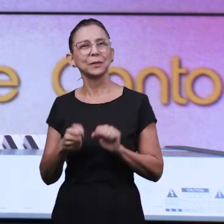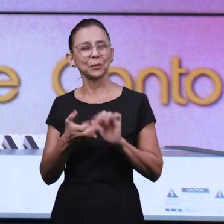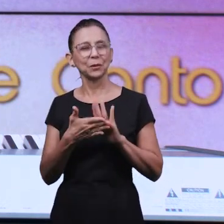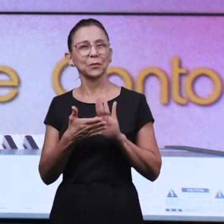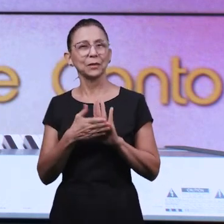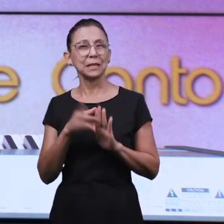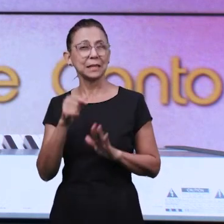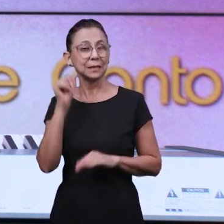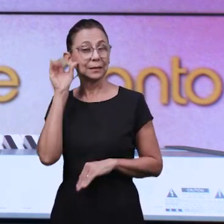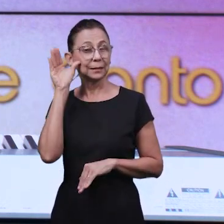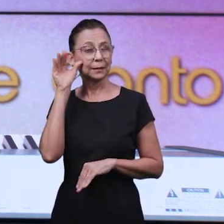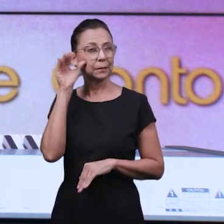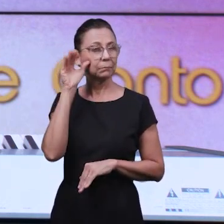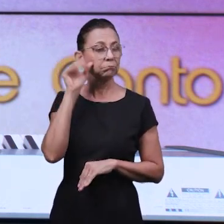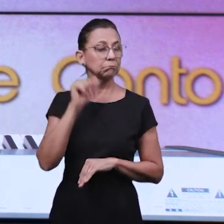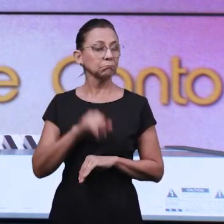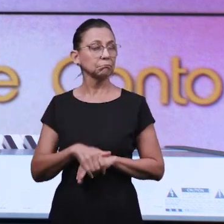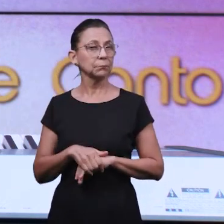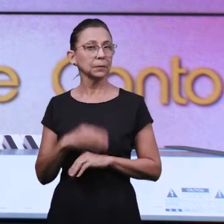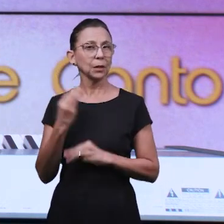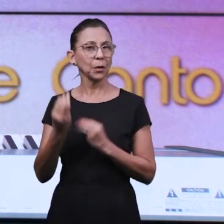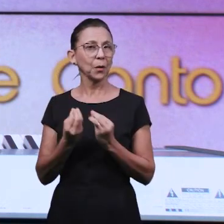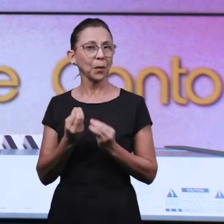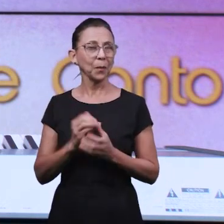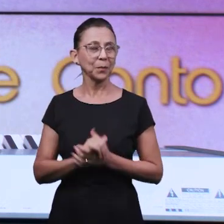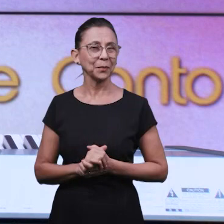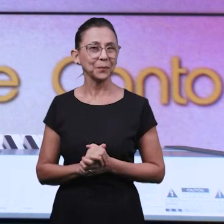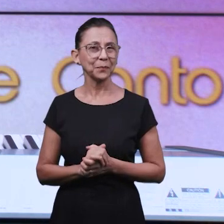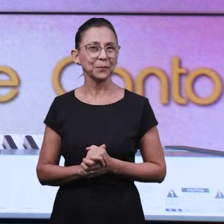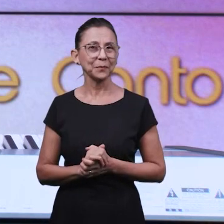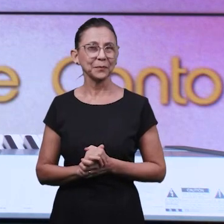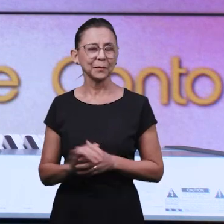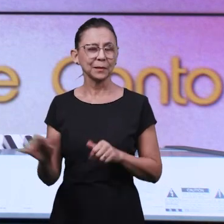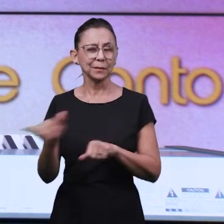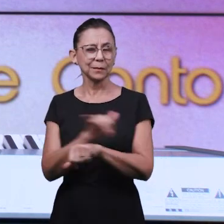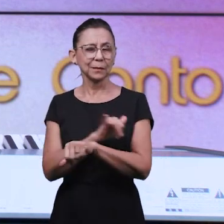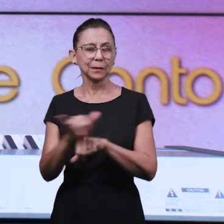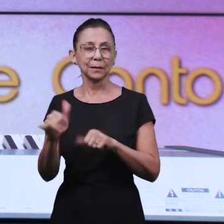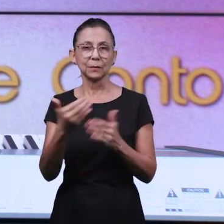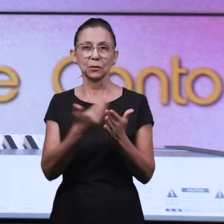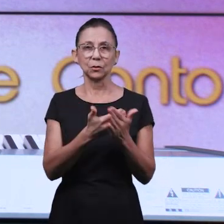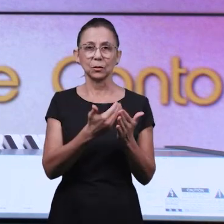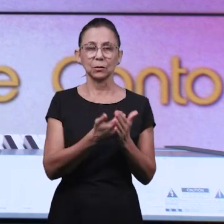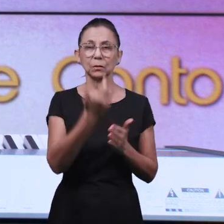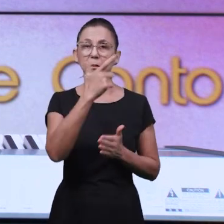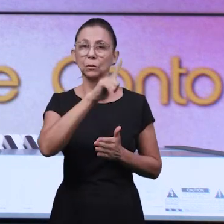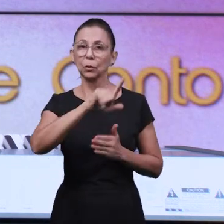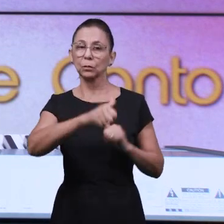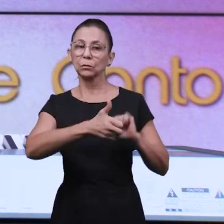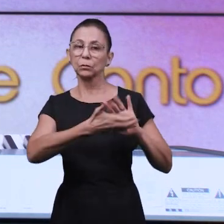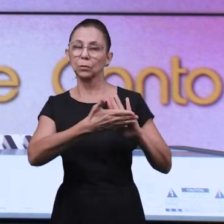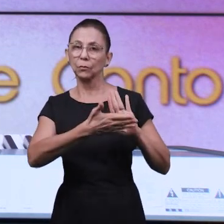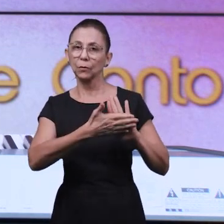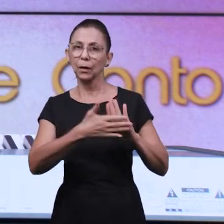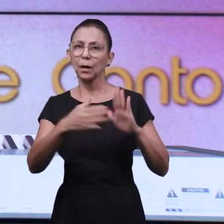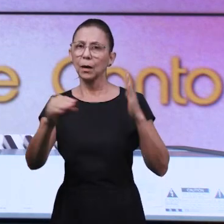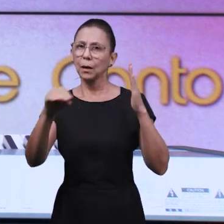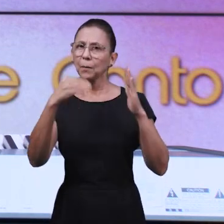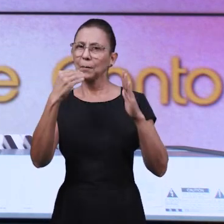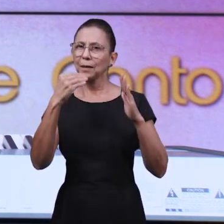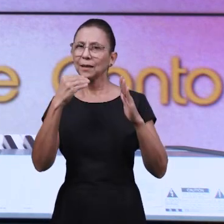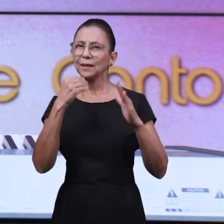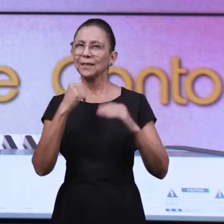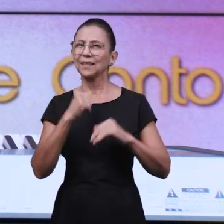a curiosidade de saber como utilizar esse esquema de estudo em outro hino, nos mande a